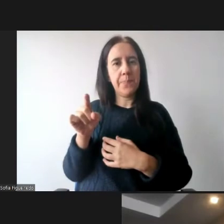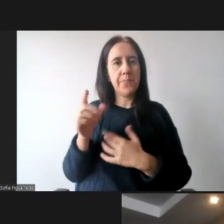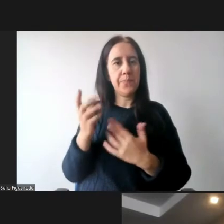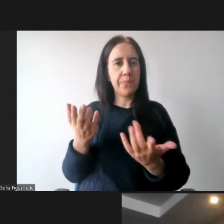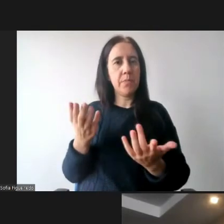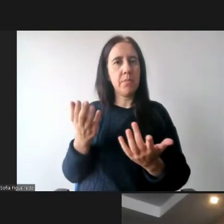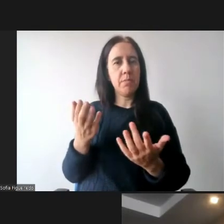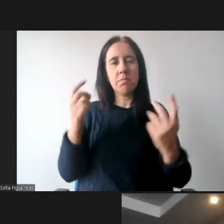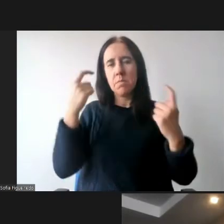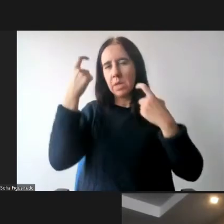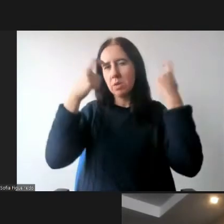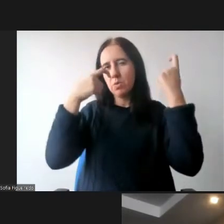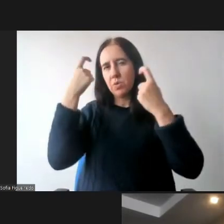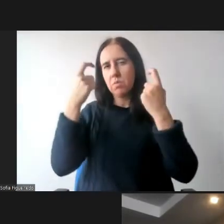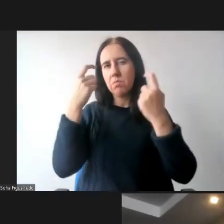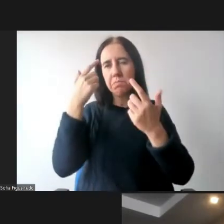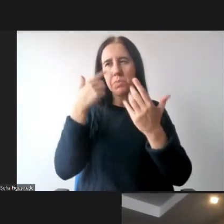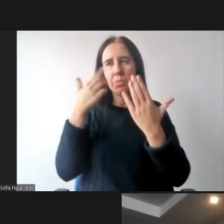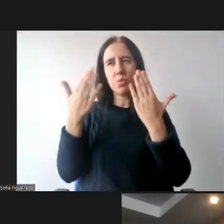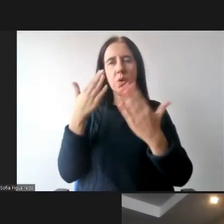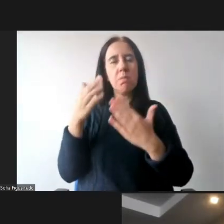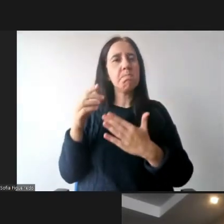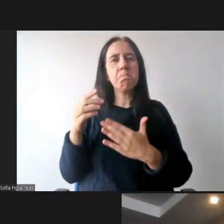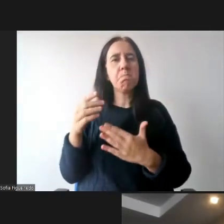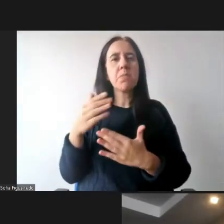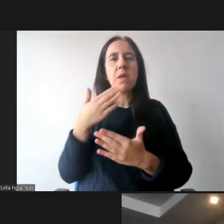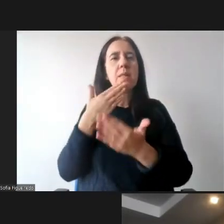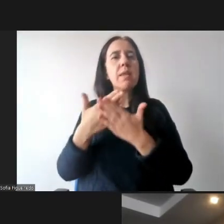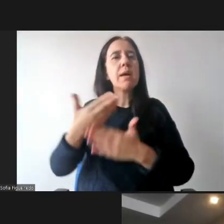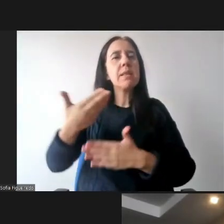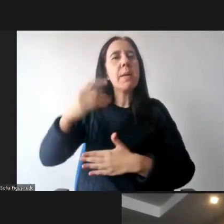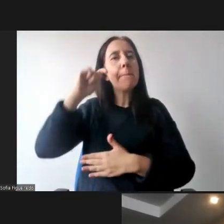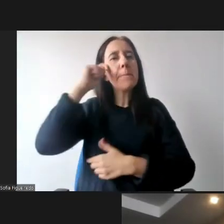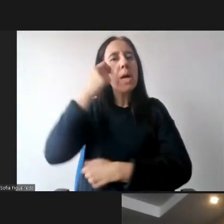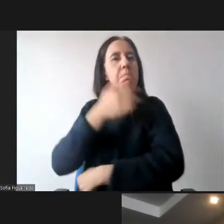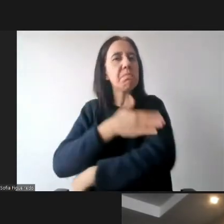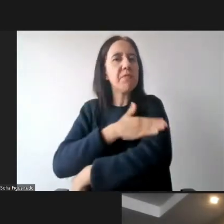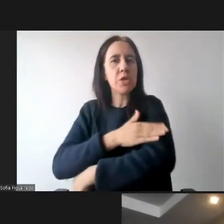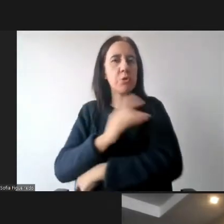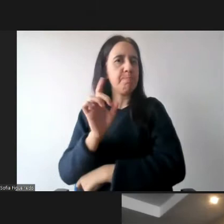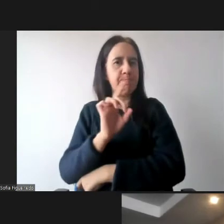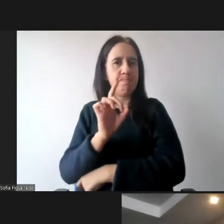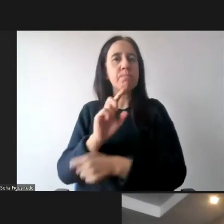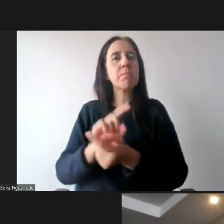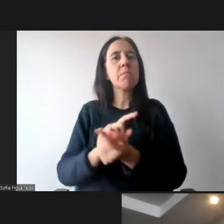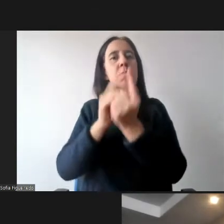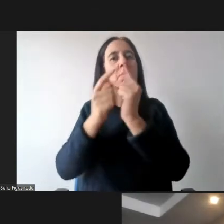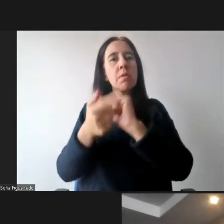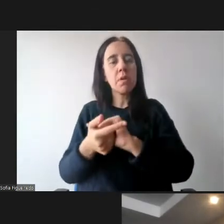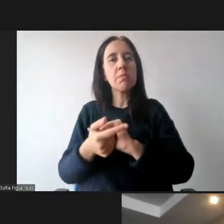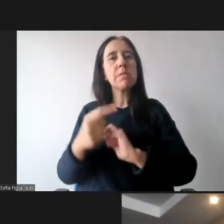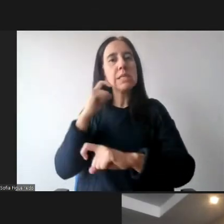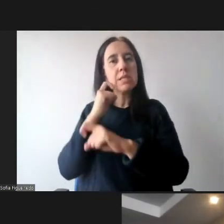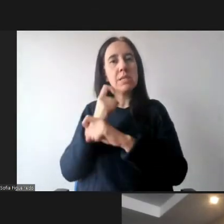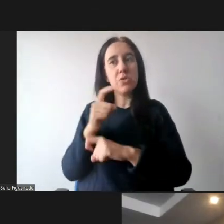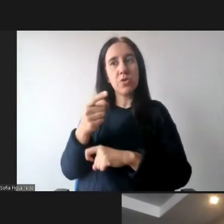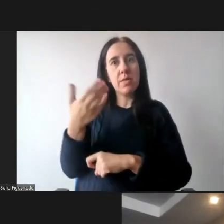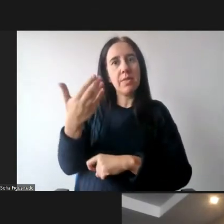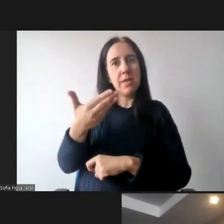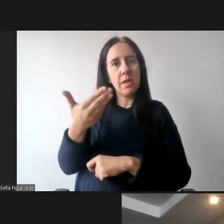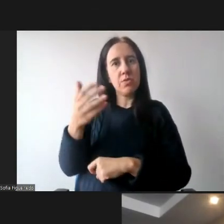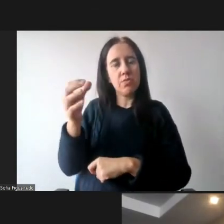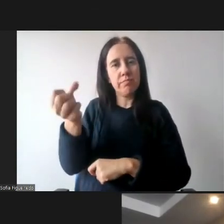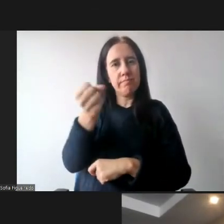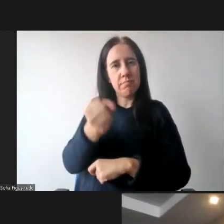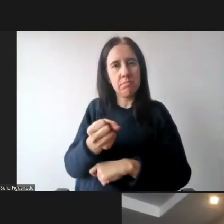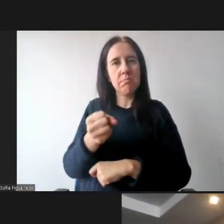este raciocínio de proporcionalidade não fragiliza os direitos, antes exige que as afetações desses direitos